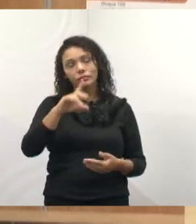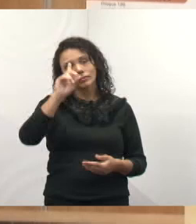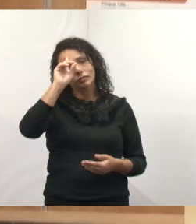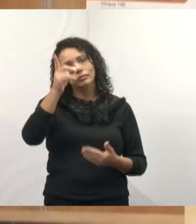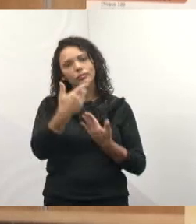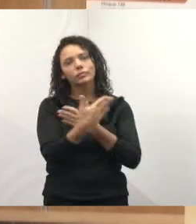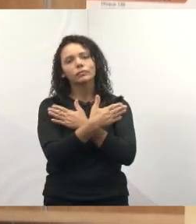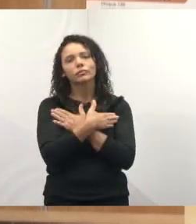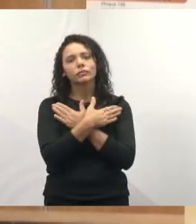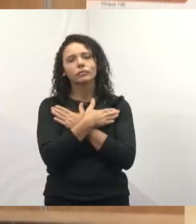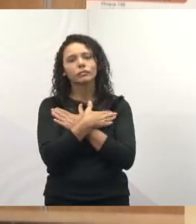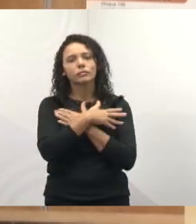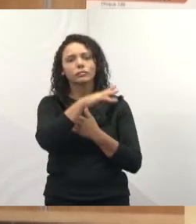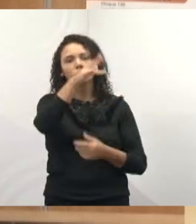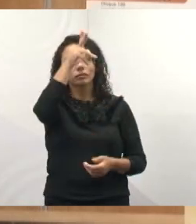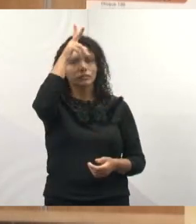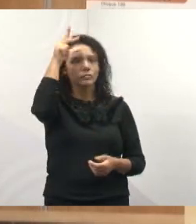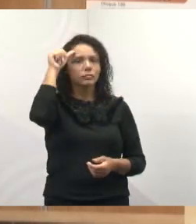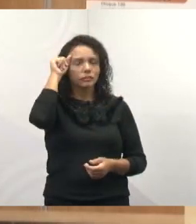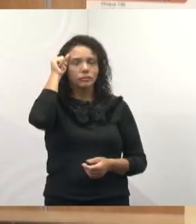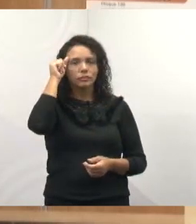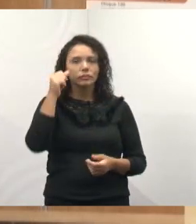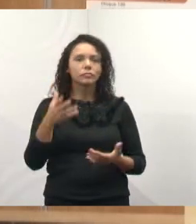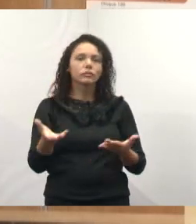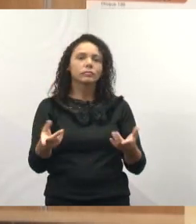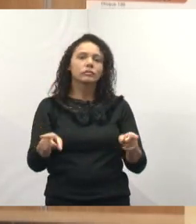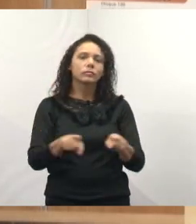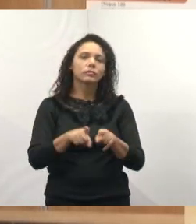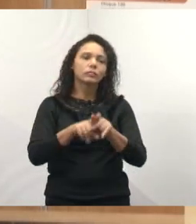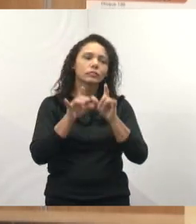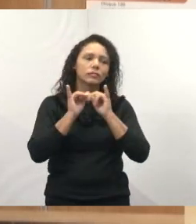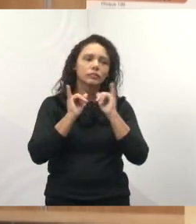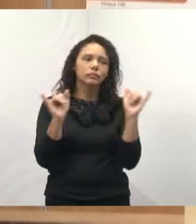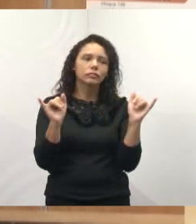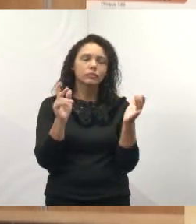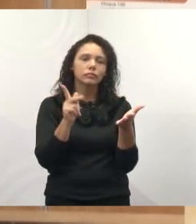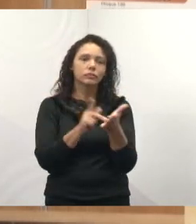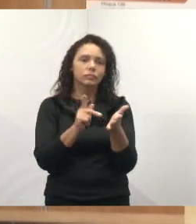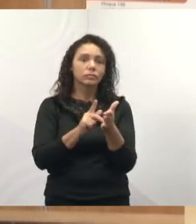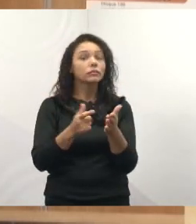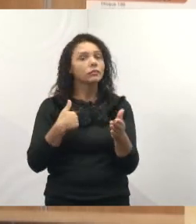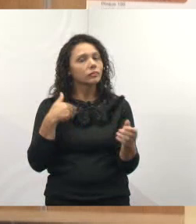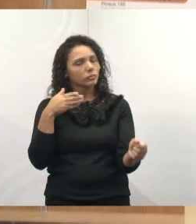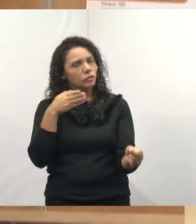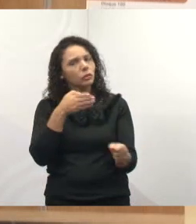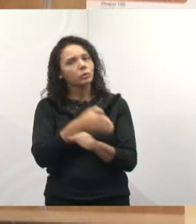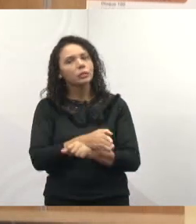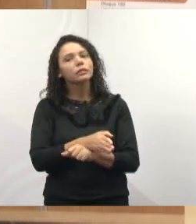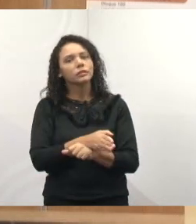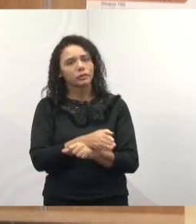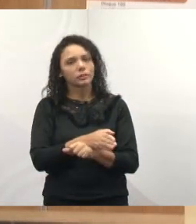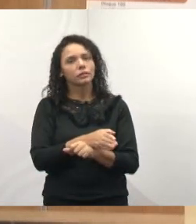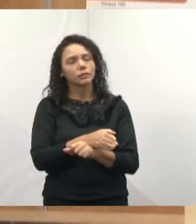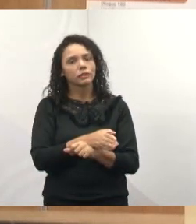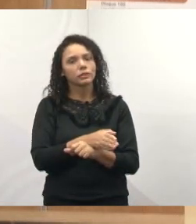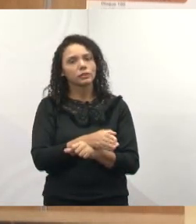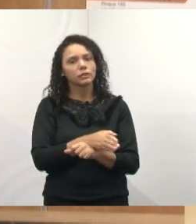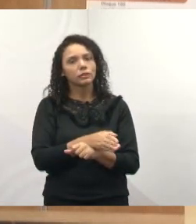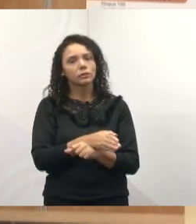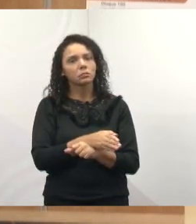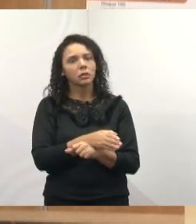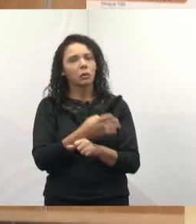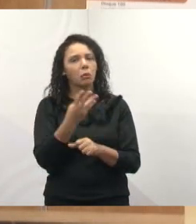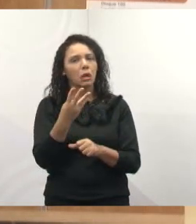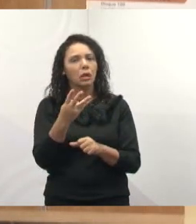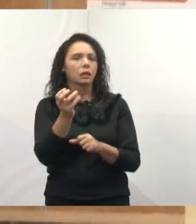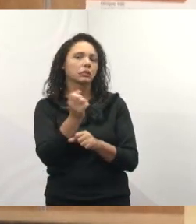e dizer que realmente pude fazer parte desse governo aí nos primeiros 4 anos,